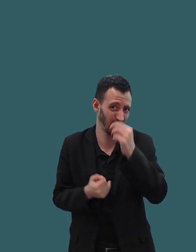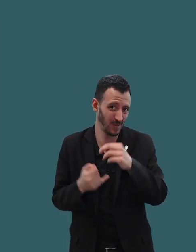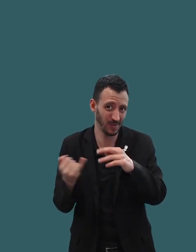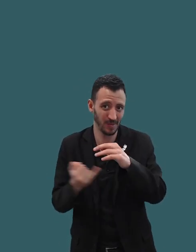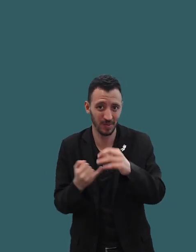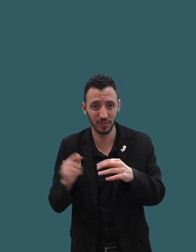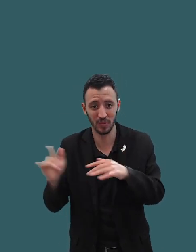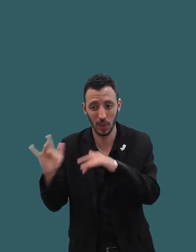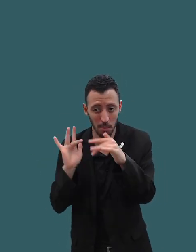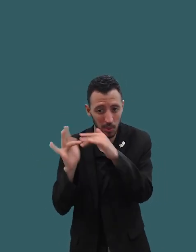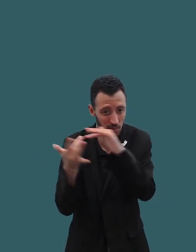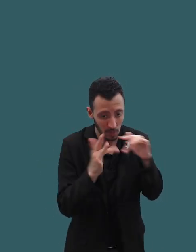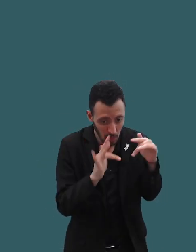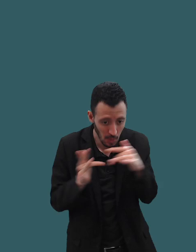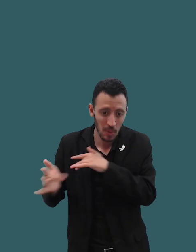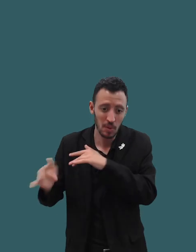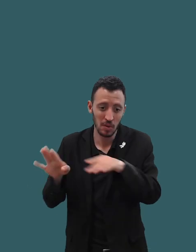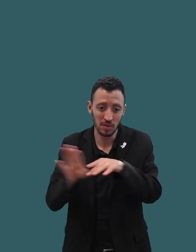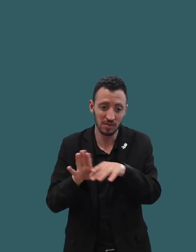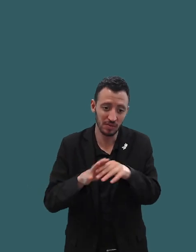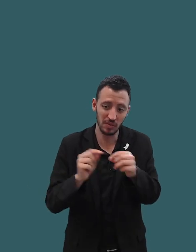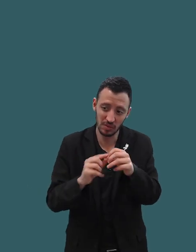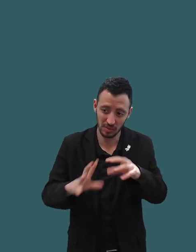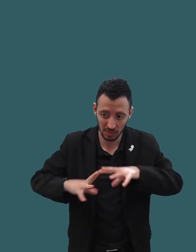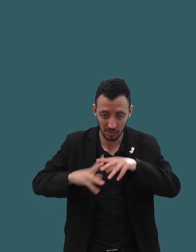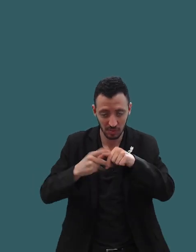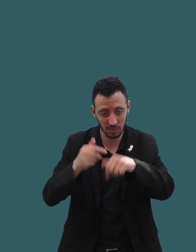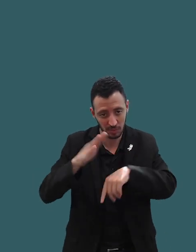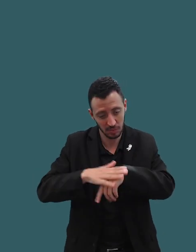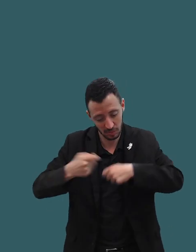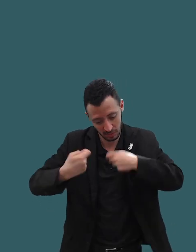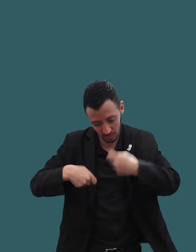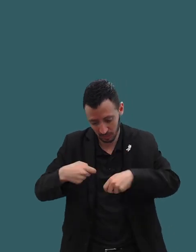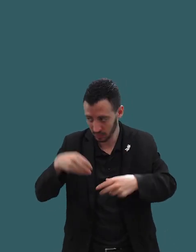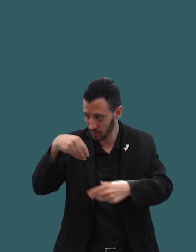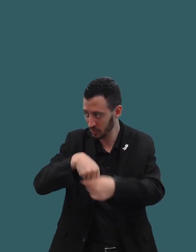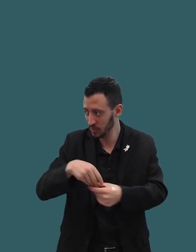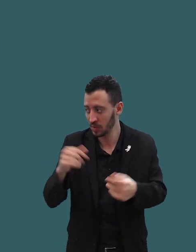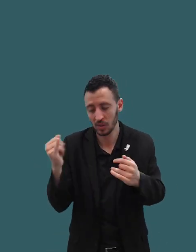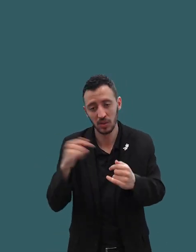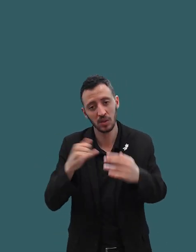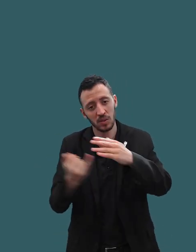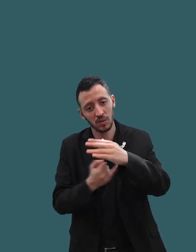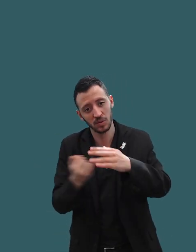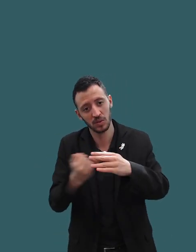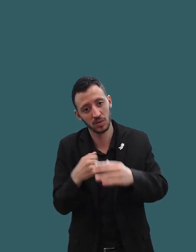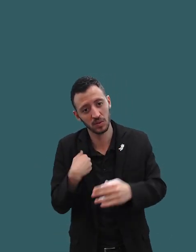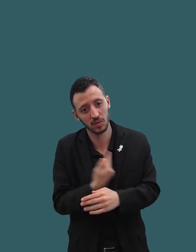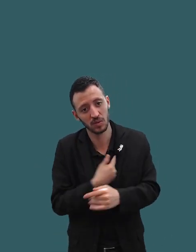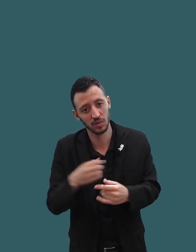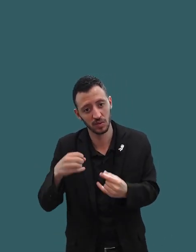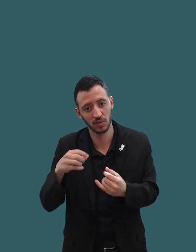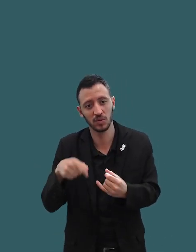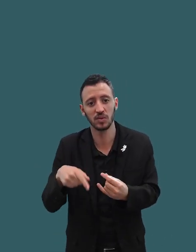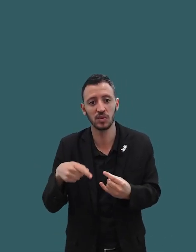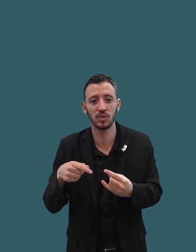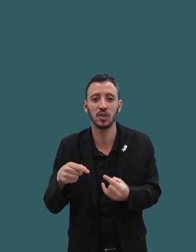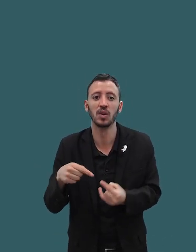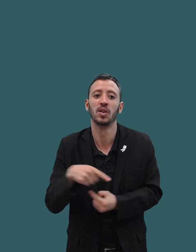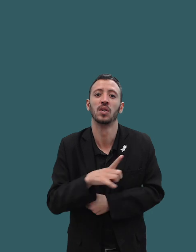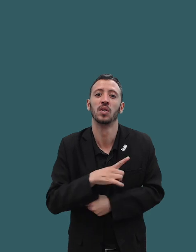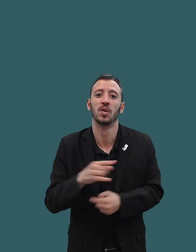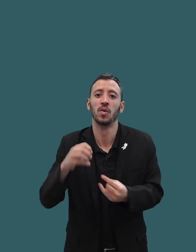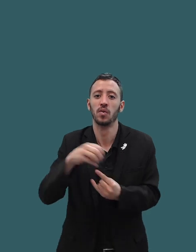nas articulações, fazendo essa sinergia tão necessária dentro da nossa instituição para que a Fiocruz seja nacional